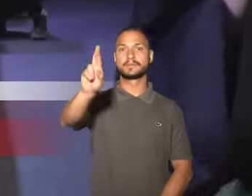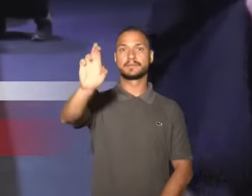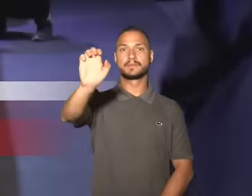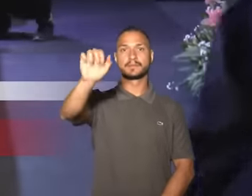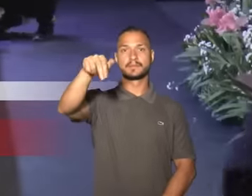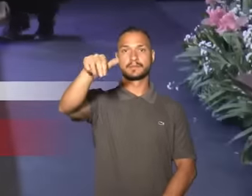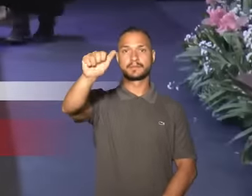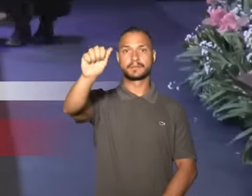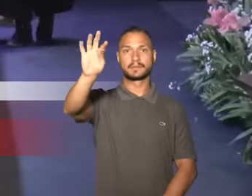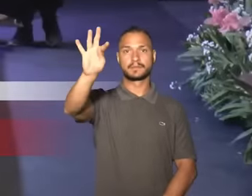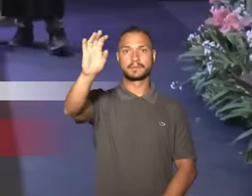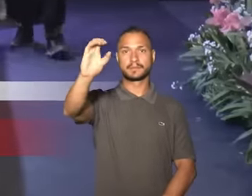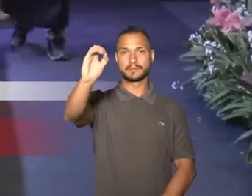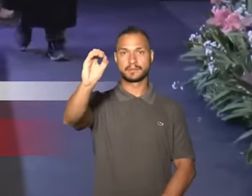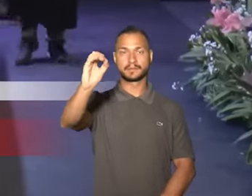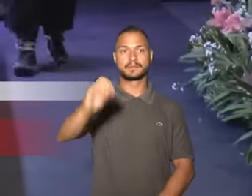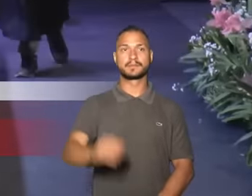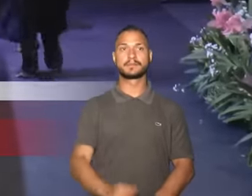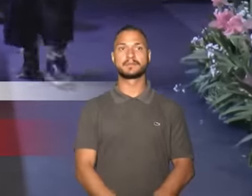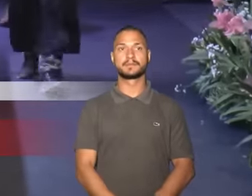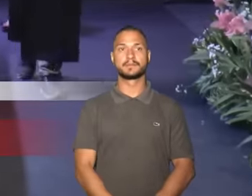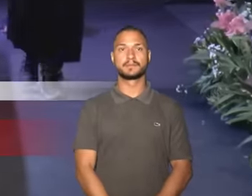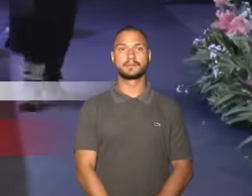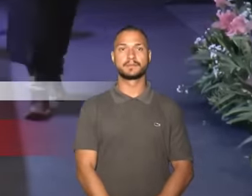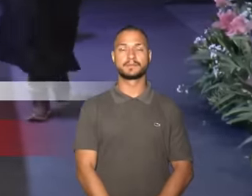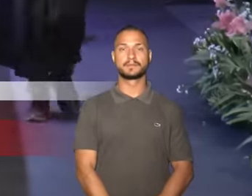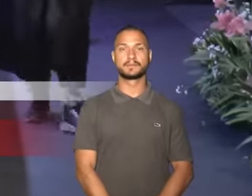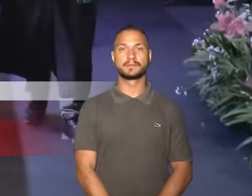Renato Guiducci.